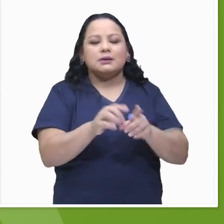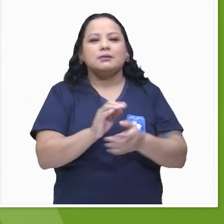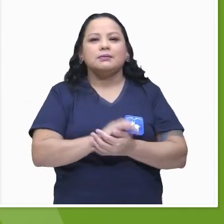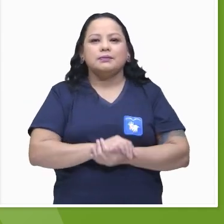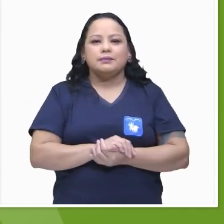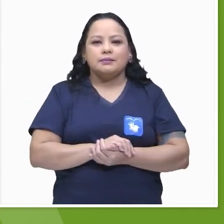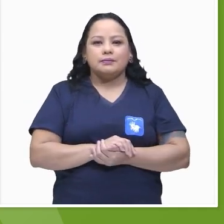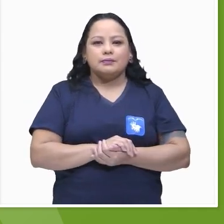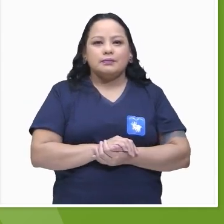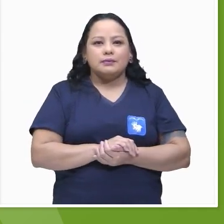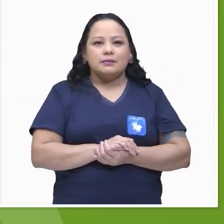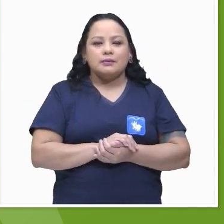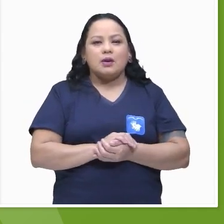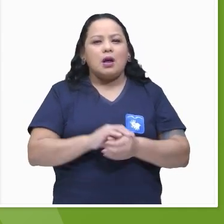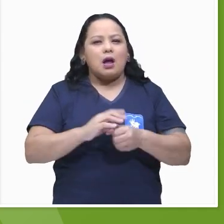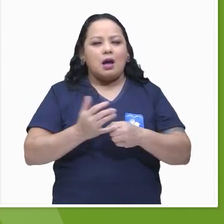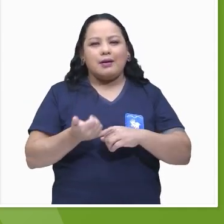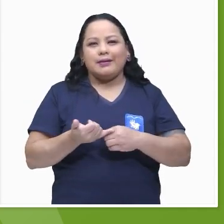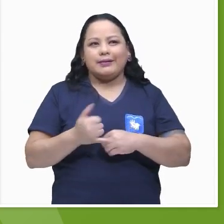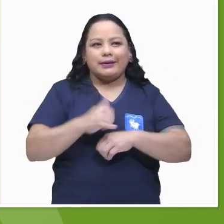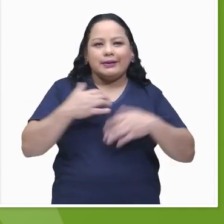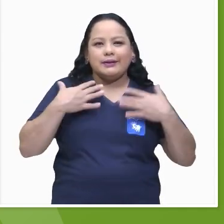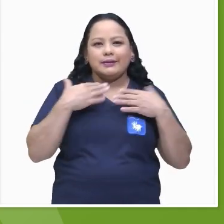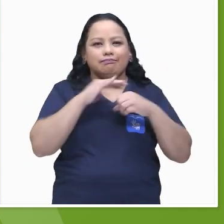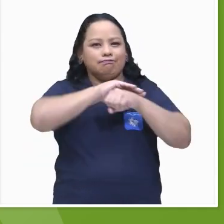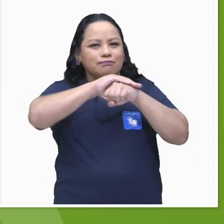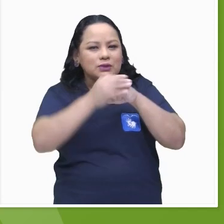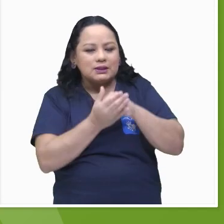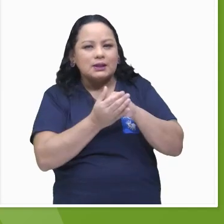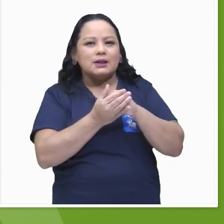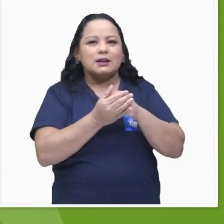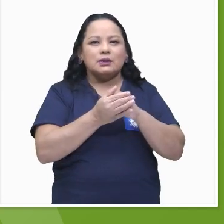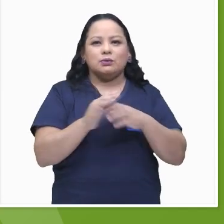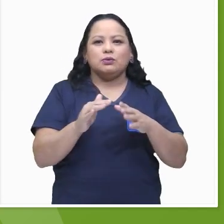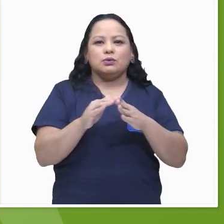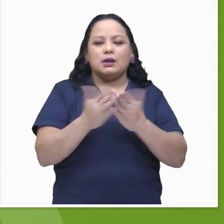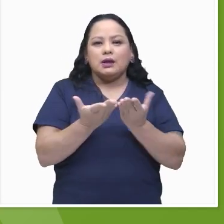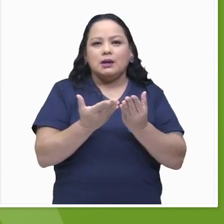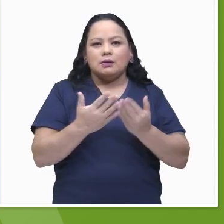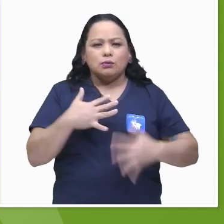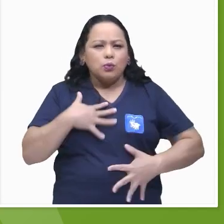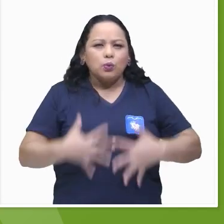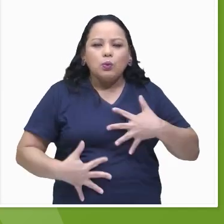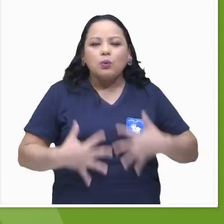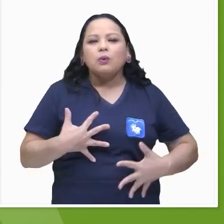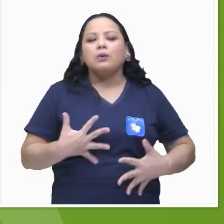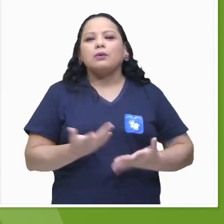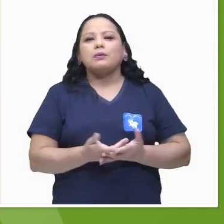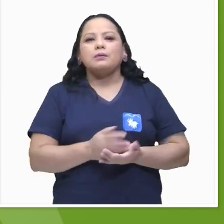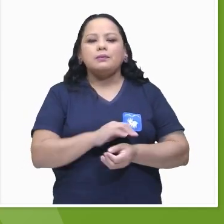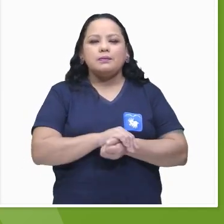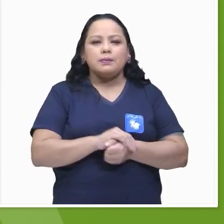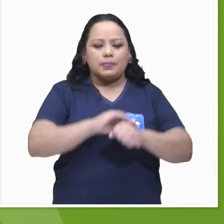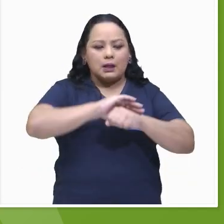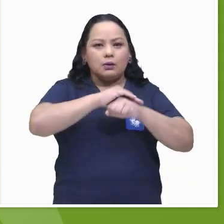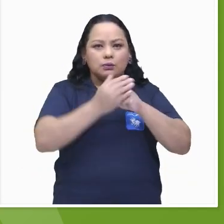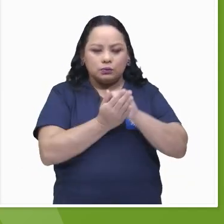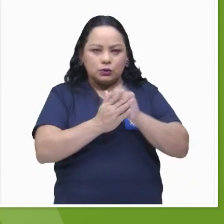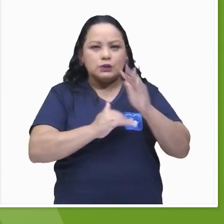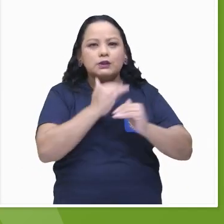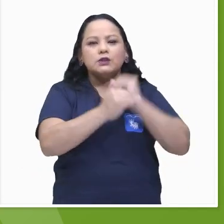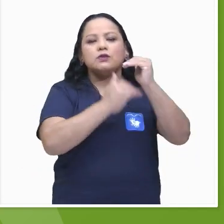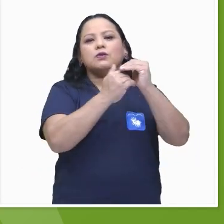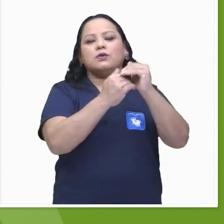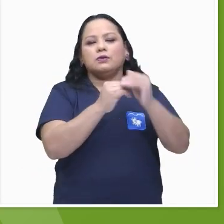na região dos seios, dos quadris, tá? Das meninas. as mamas se desenvolvem, né,